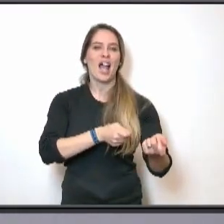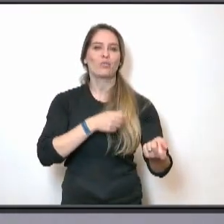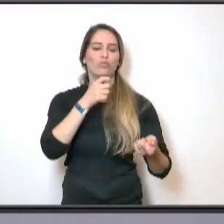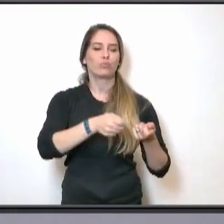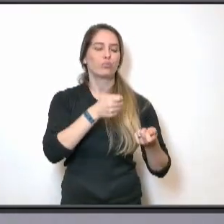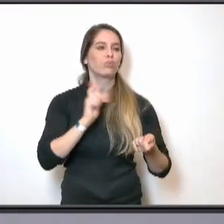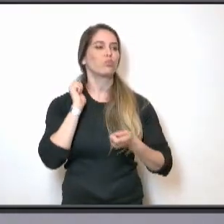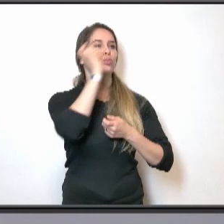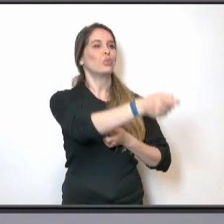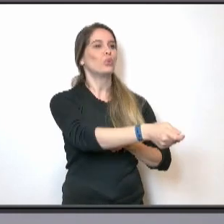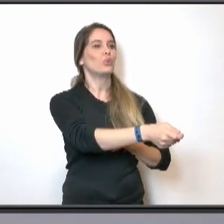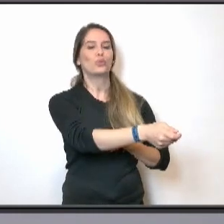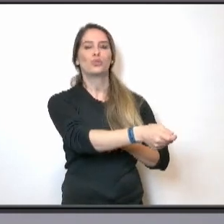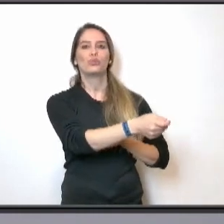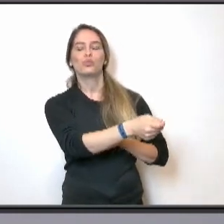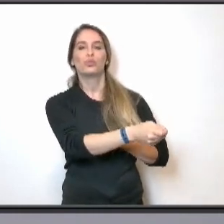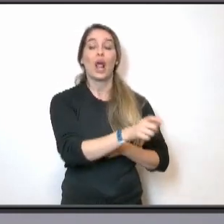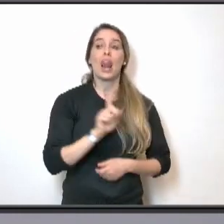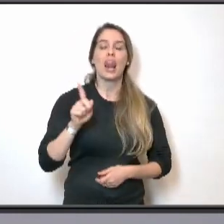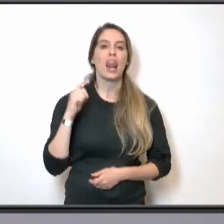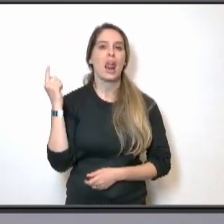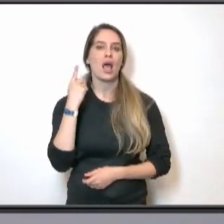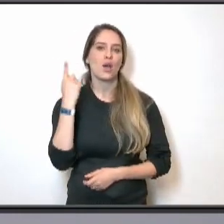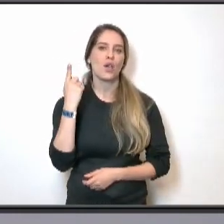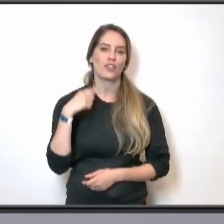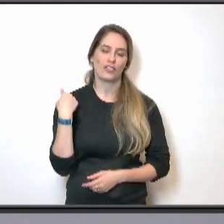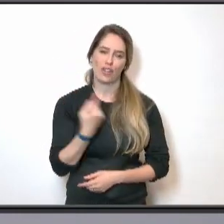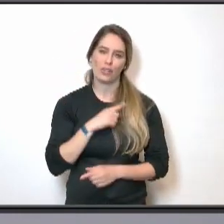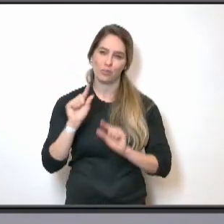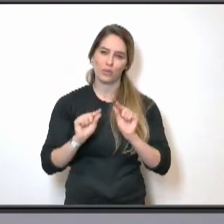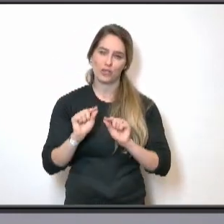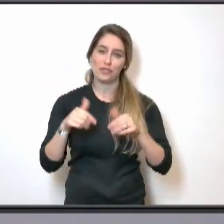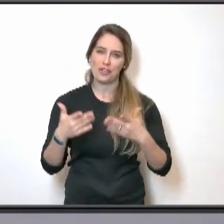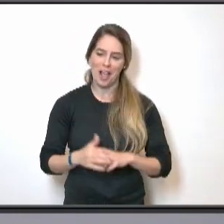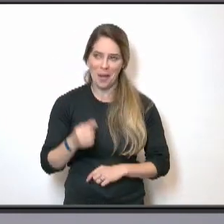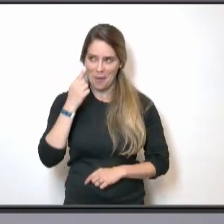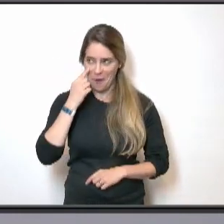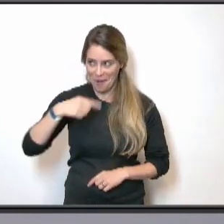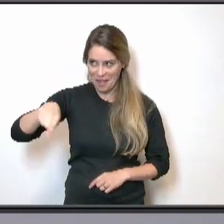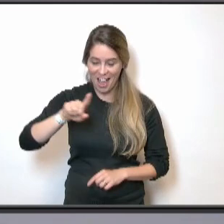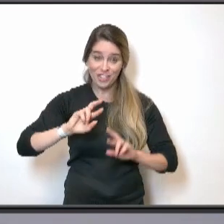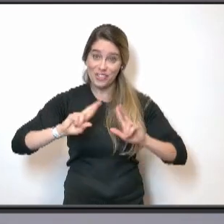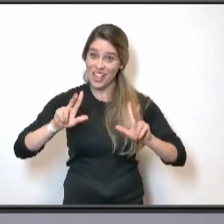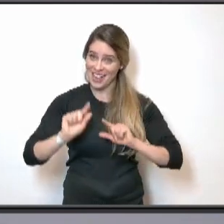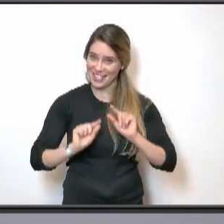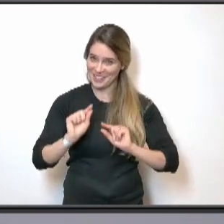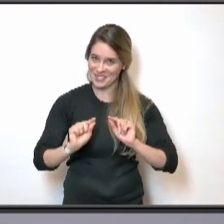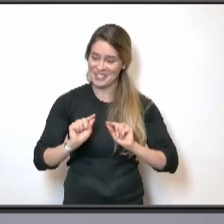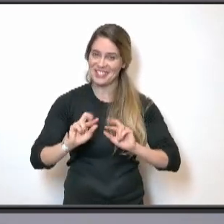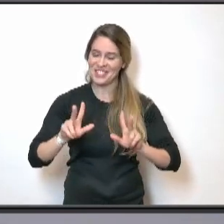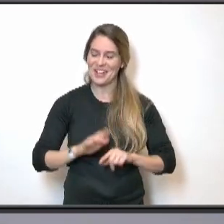Só que lá em Goiás a gente gosta de pescar por um motivo diferente. Não se assuste se você estiver andando por Goiás, ver